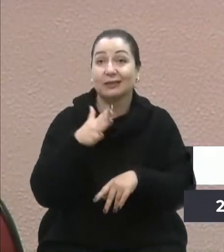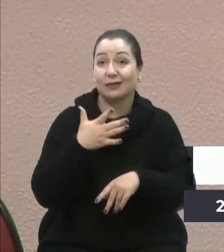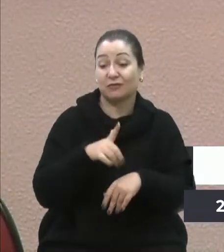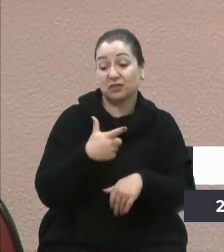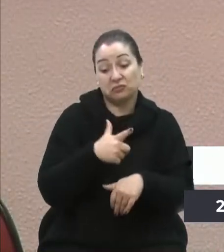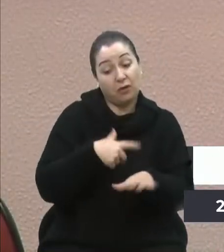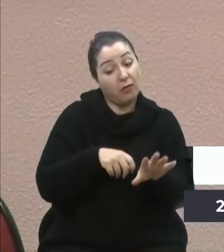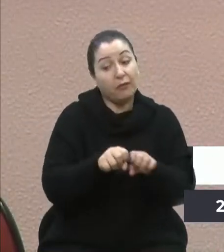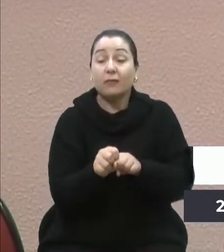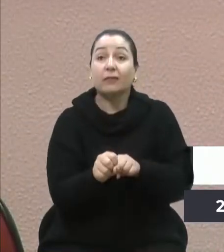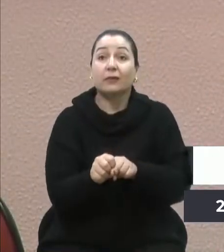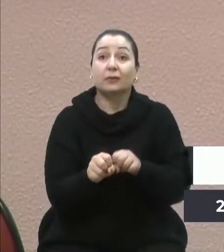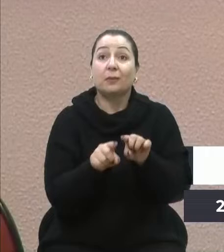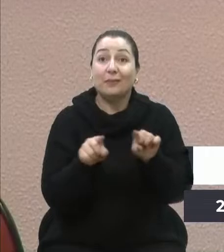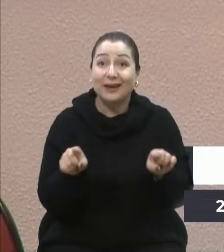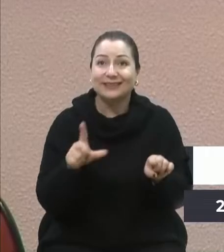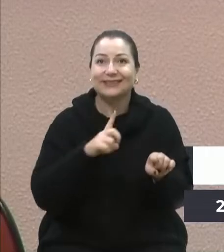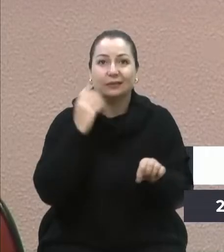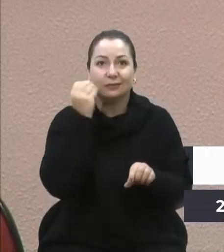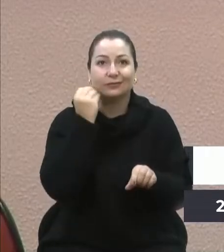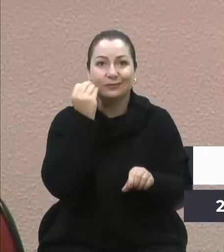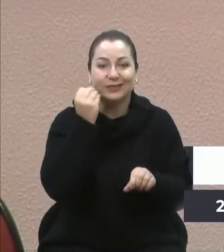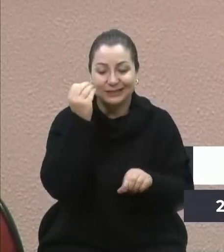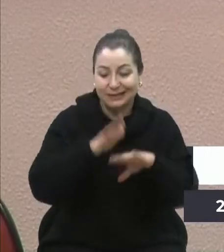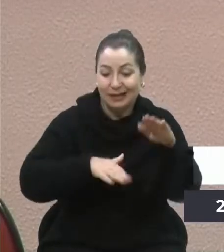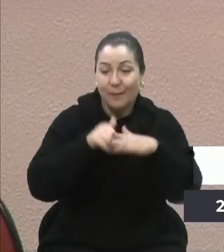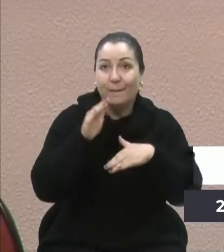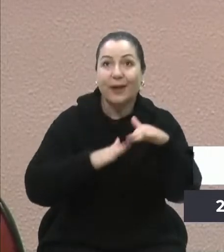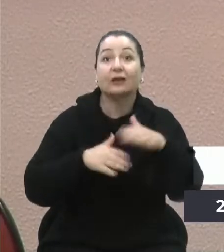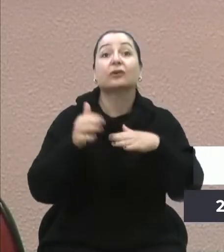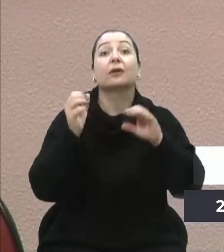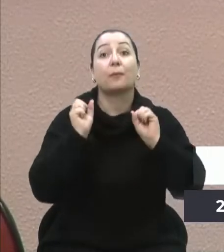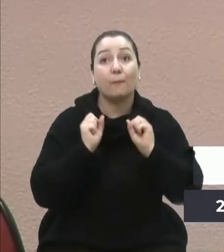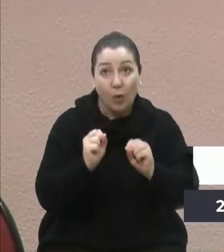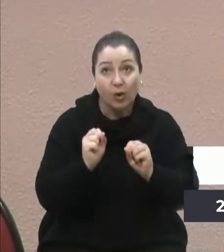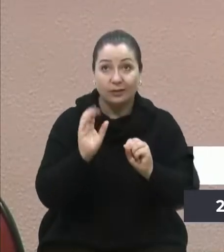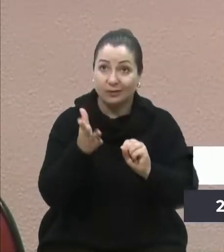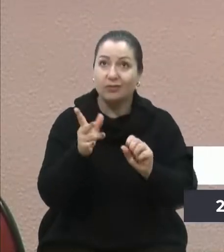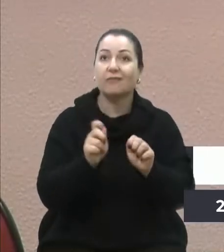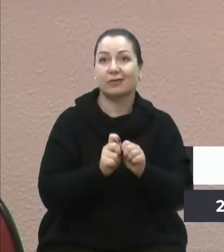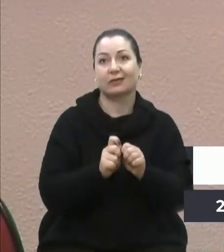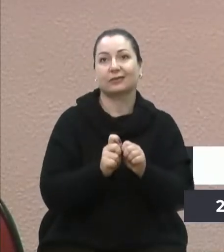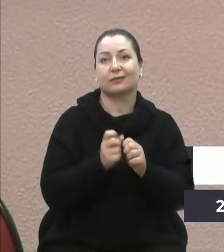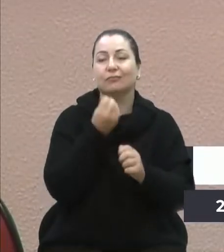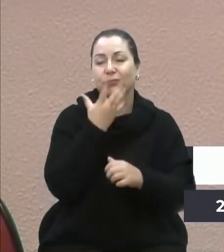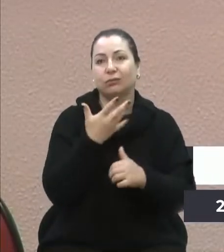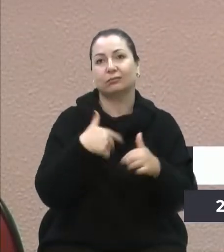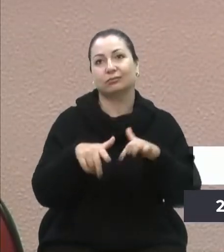essa formação, mas que têm experiência na prática e podem e já fazem um bom